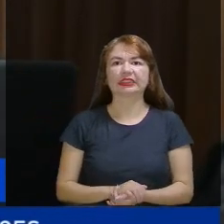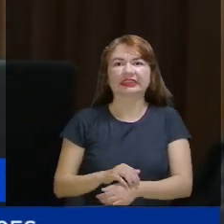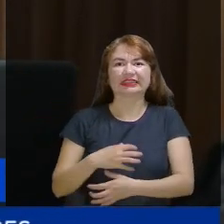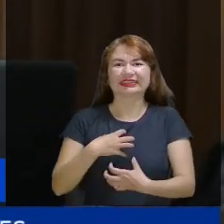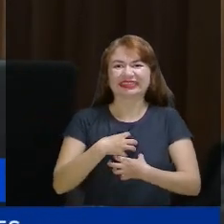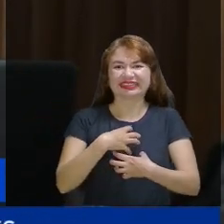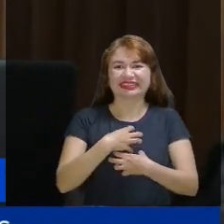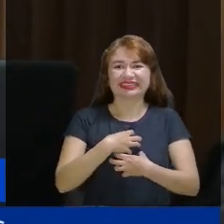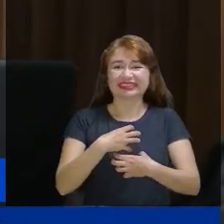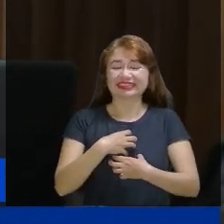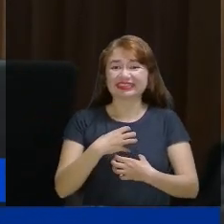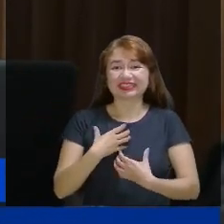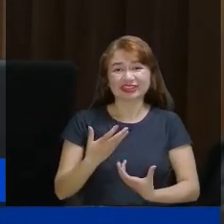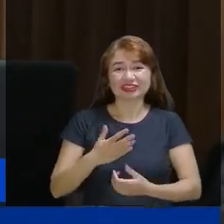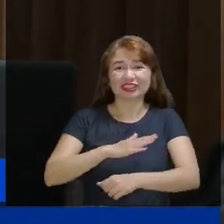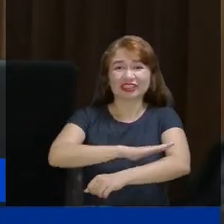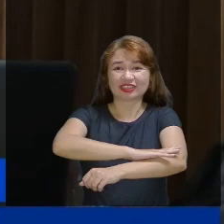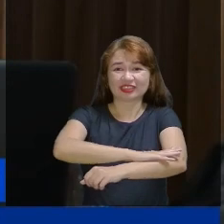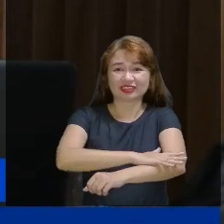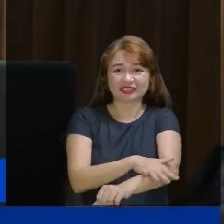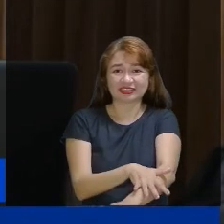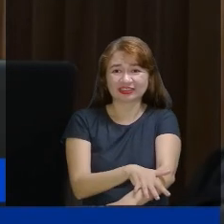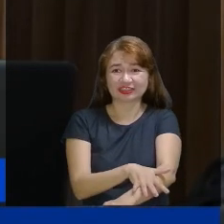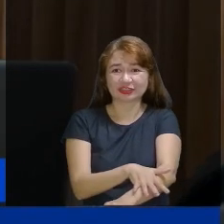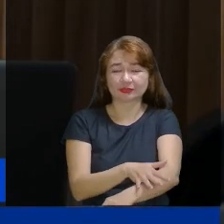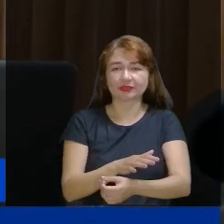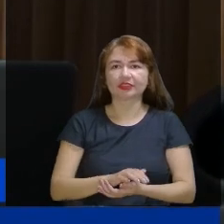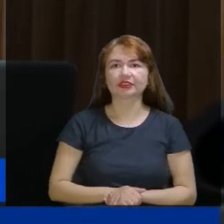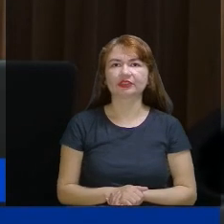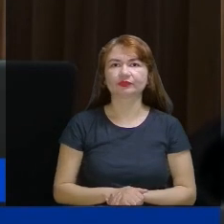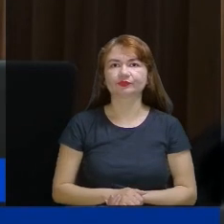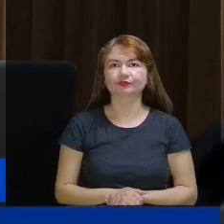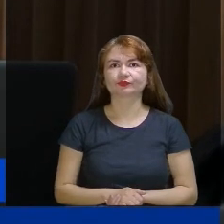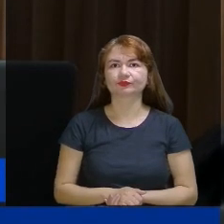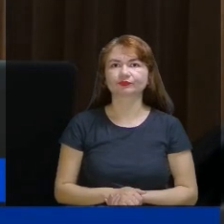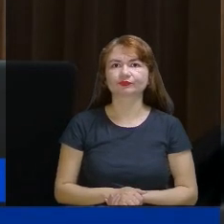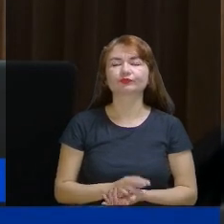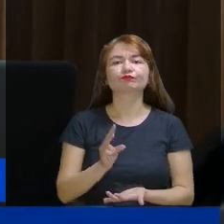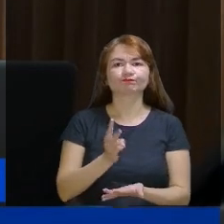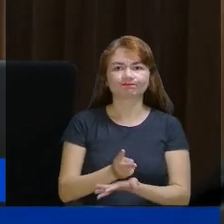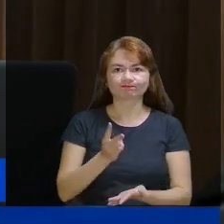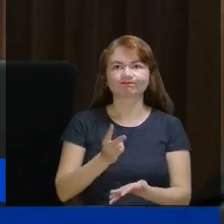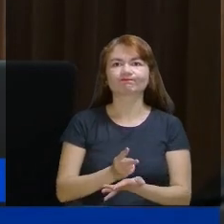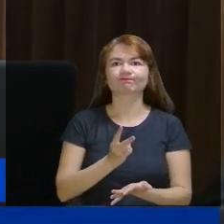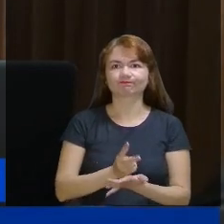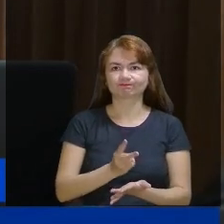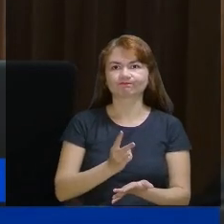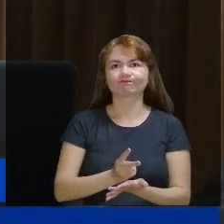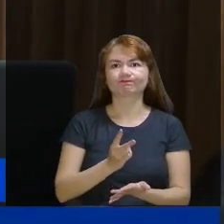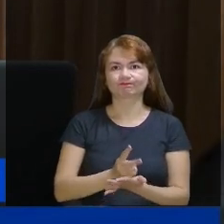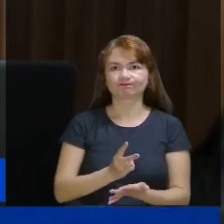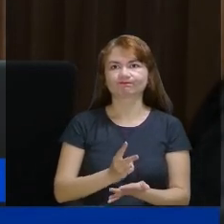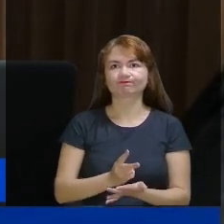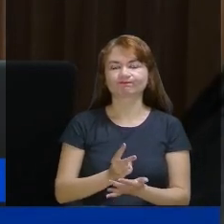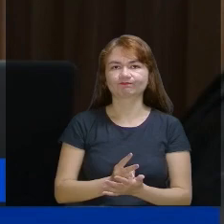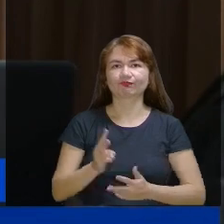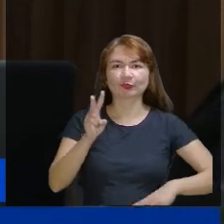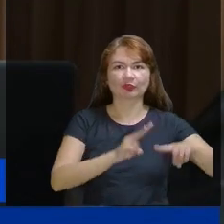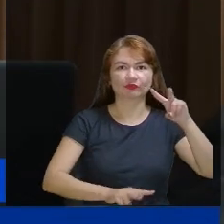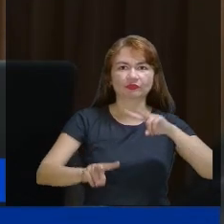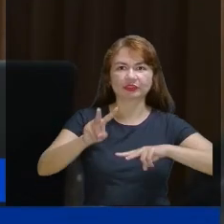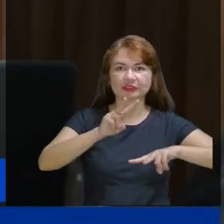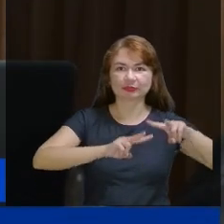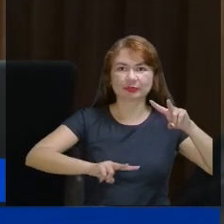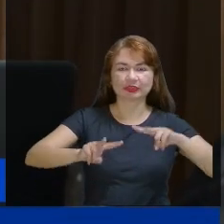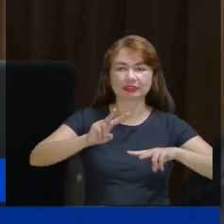no dia a dia, a discriminação, eles acabam, de algum modo, continuando um pouco fora da visibilidade, porque